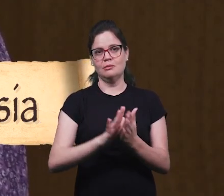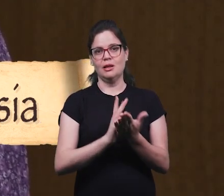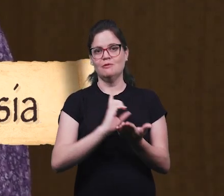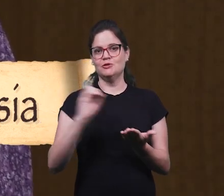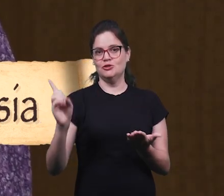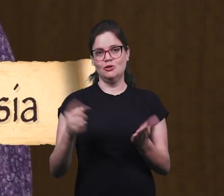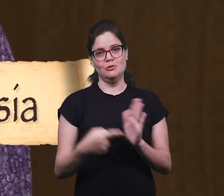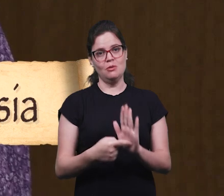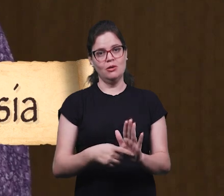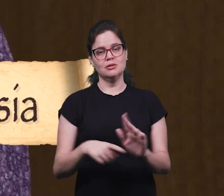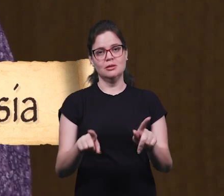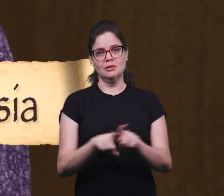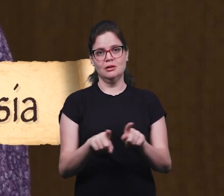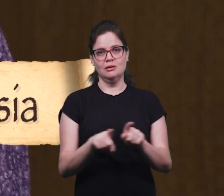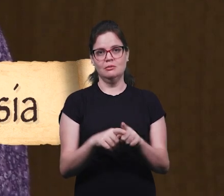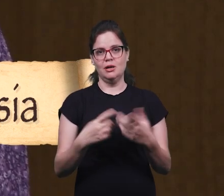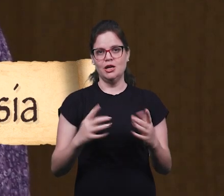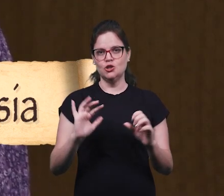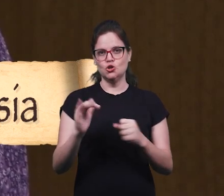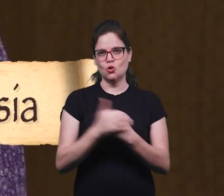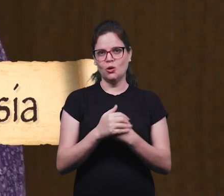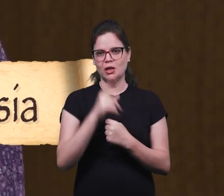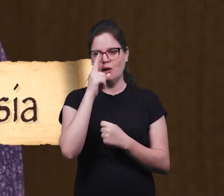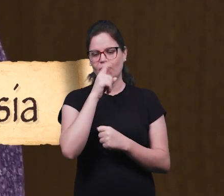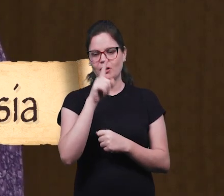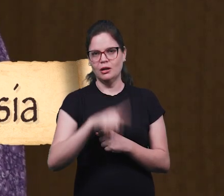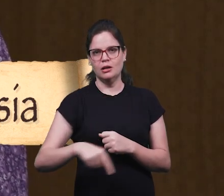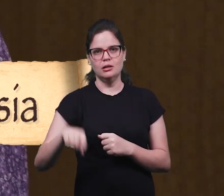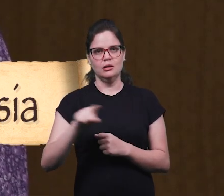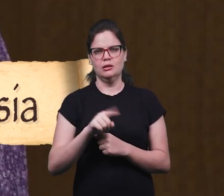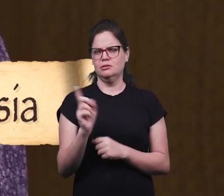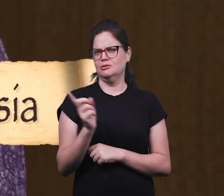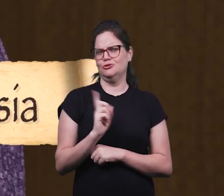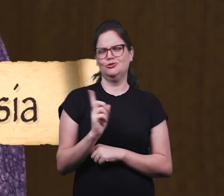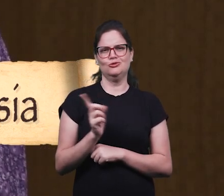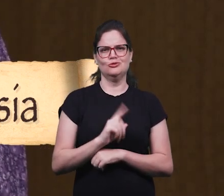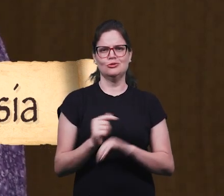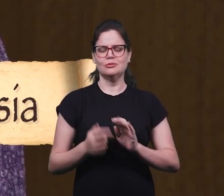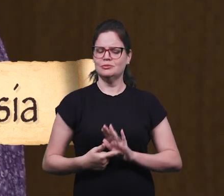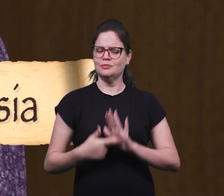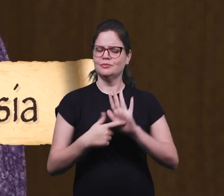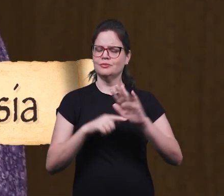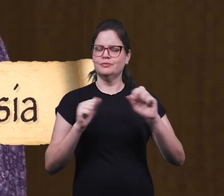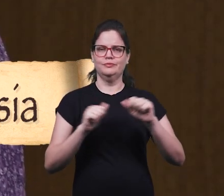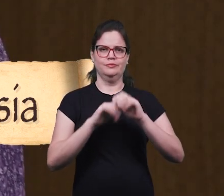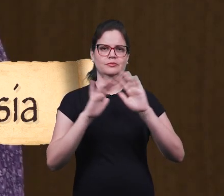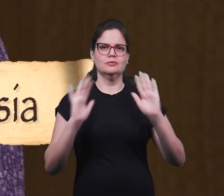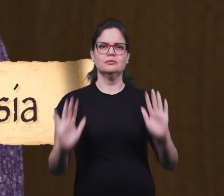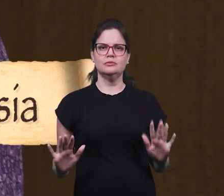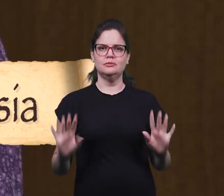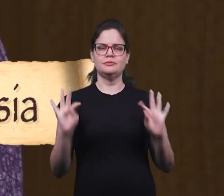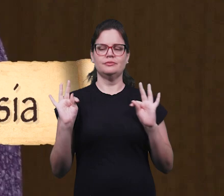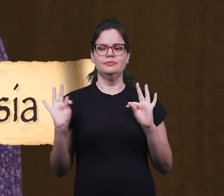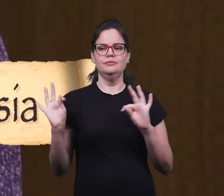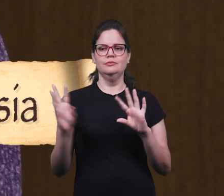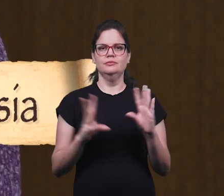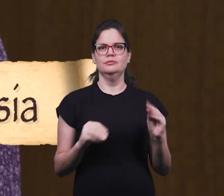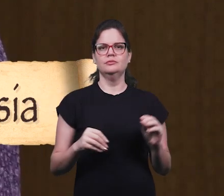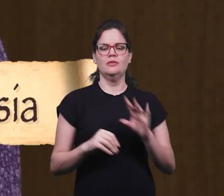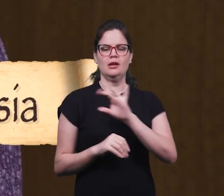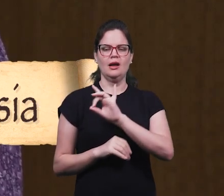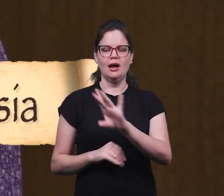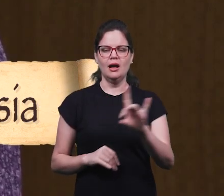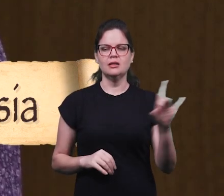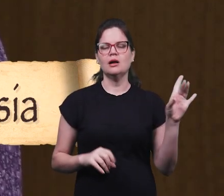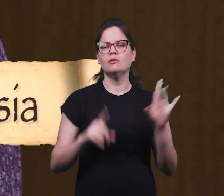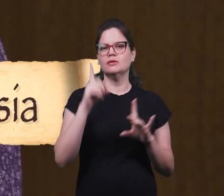não quis deixar nada disso obscuro. Está muito bem registrado, né? A